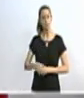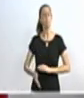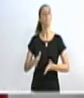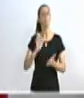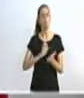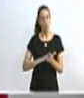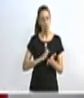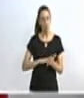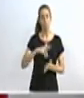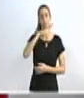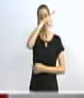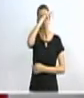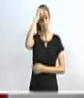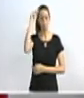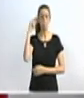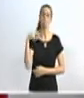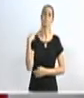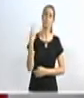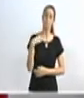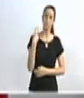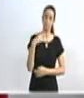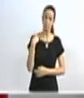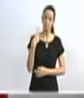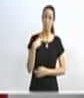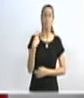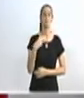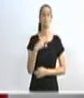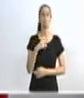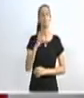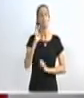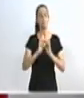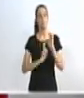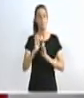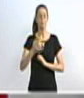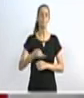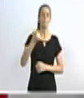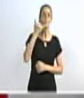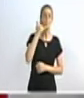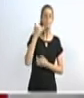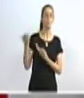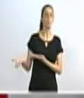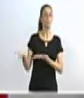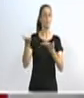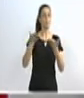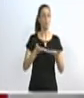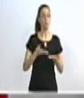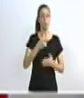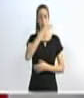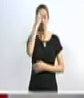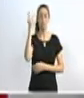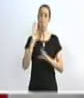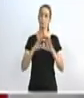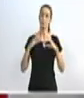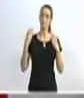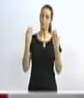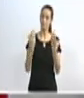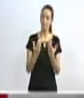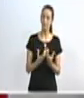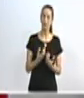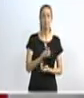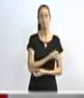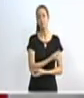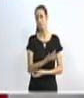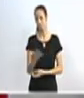Poder Público, vereadores, operadoras, convidados, pessoas da comunidade,